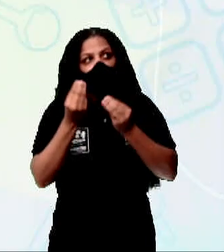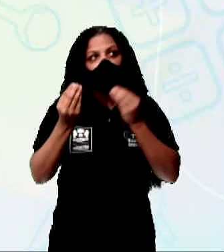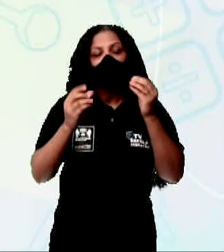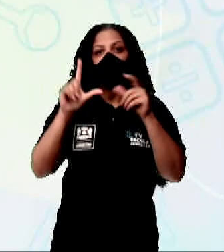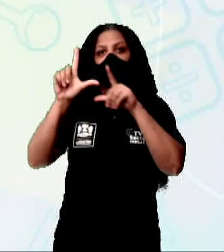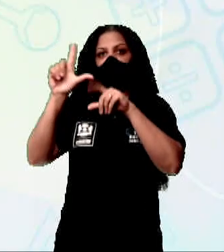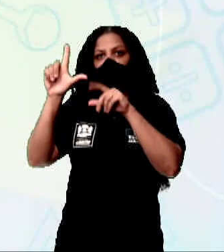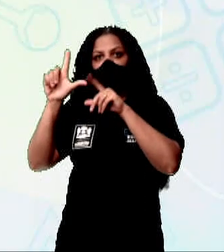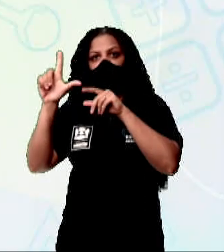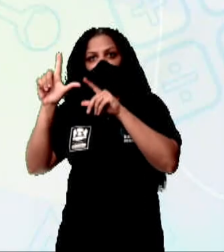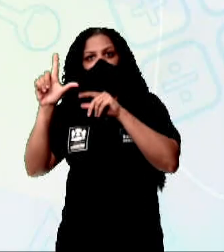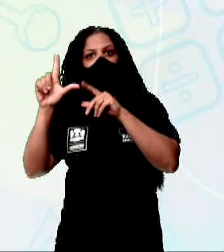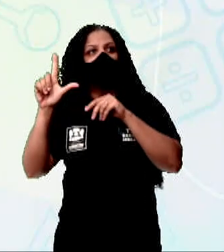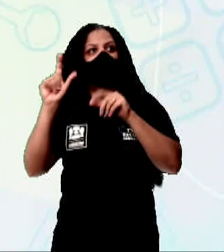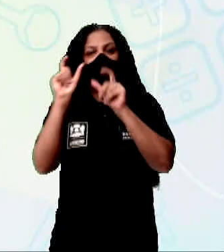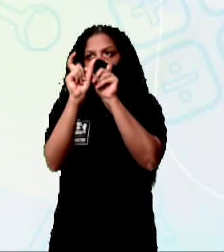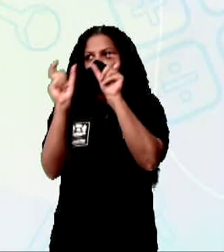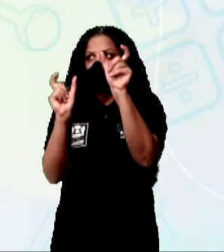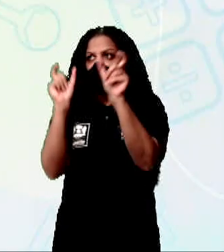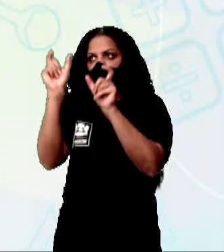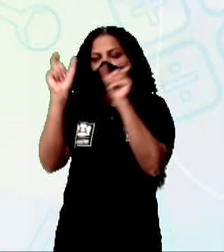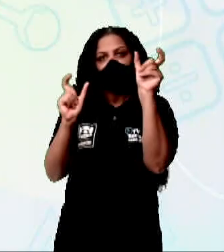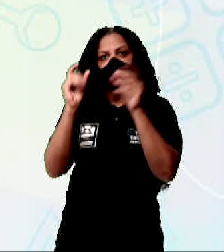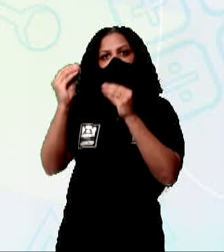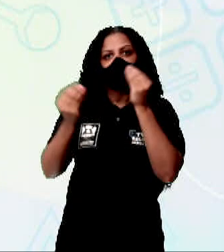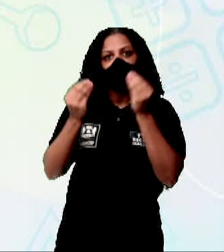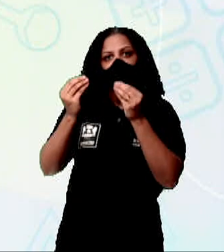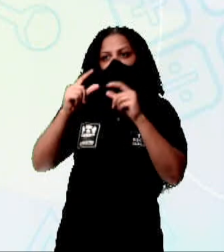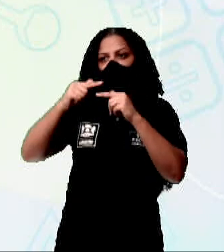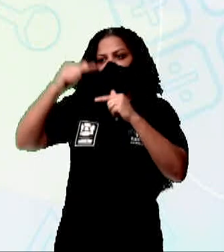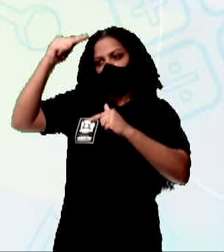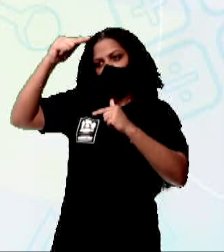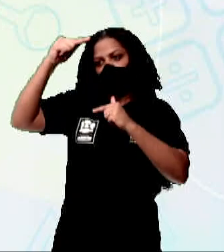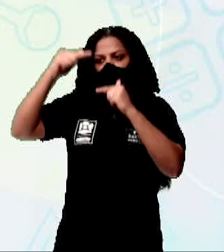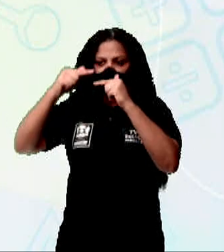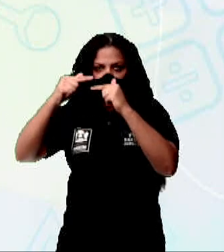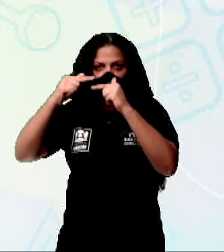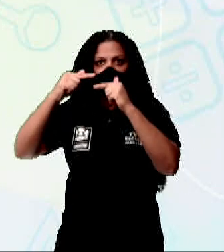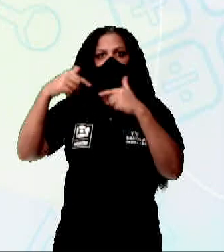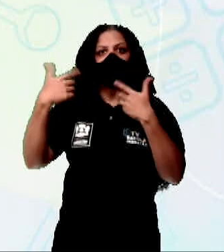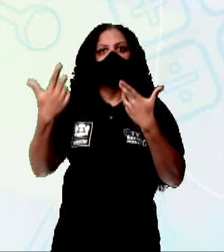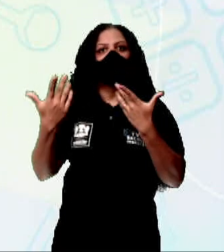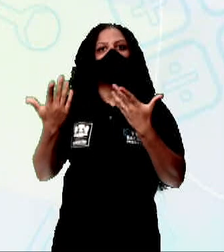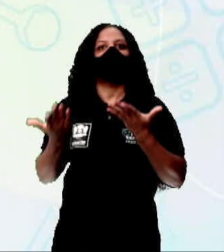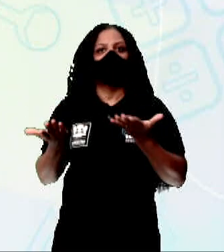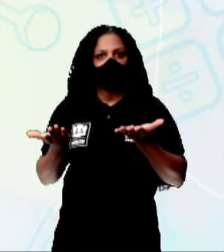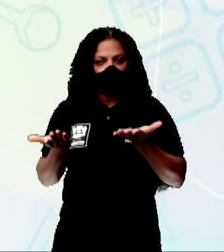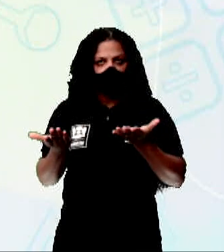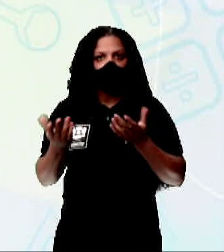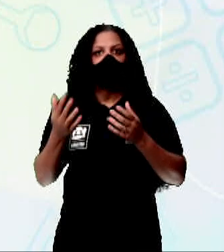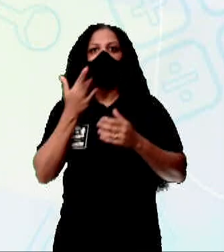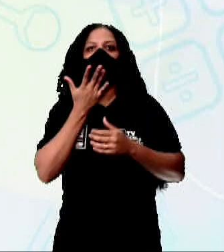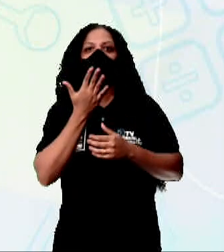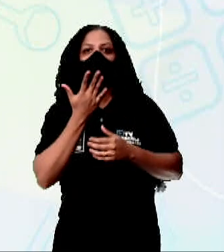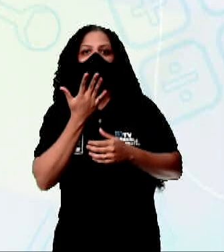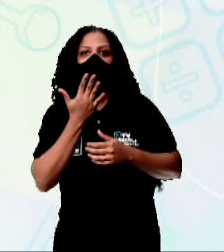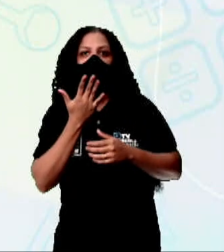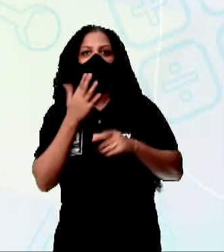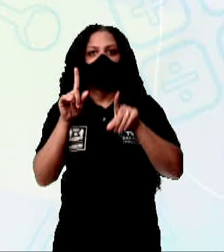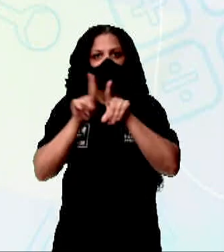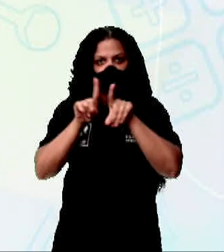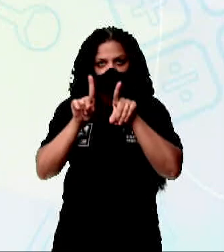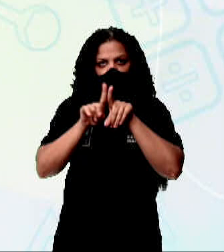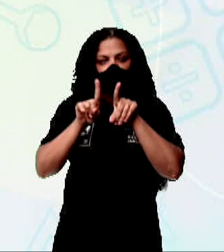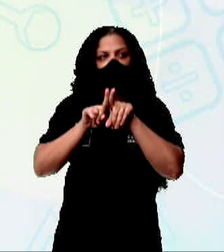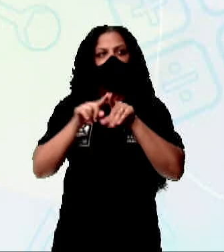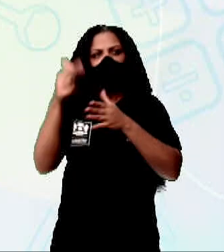palavras, a questão do tamanho da fonte, se ela é letras maiúsculas, letras minúsculas, as cores dessas palavras também, né?